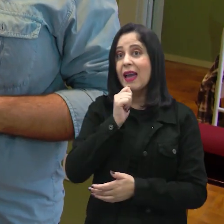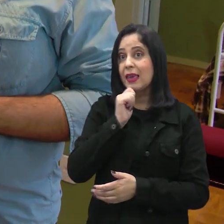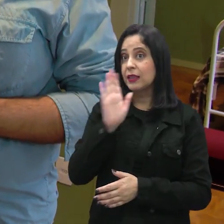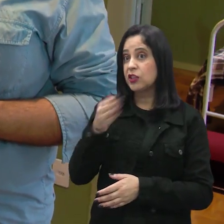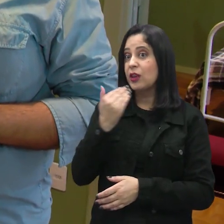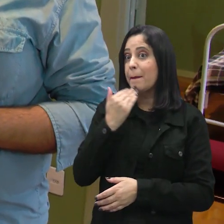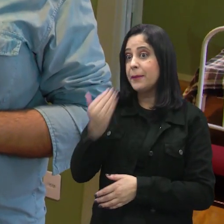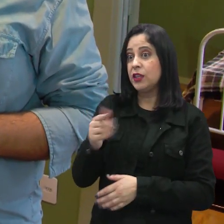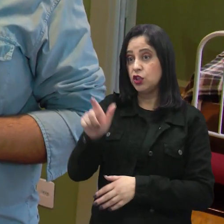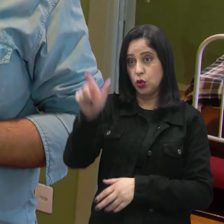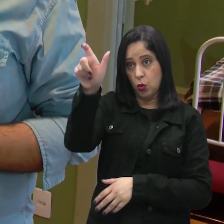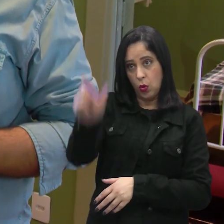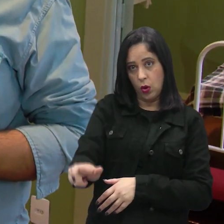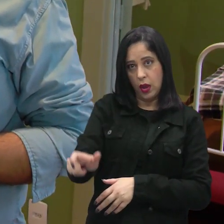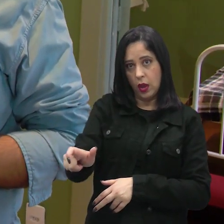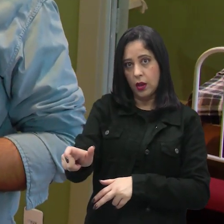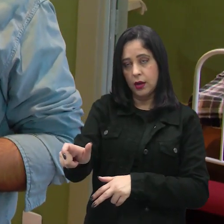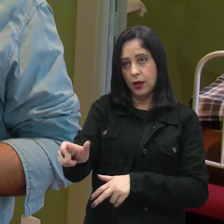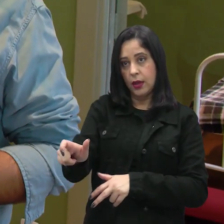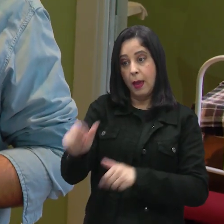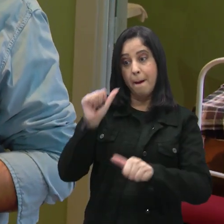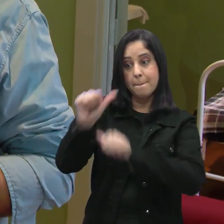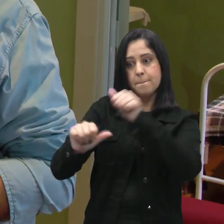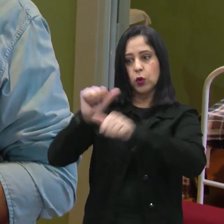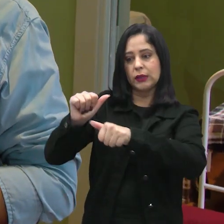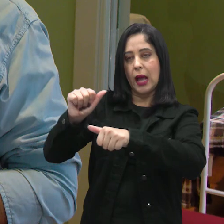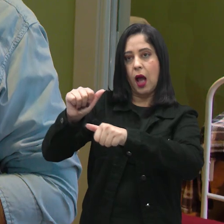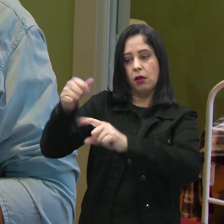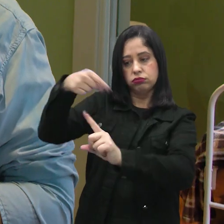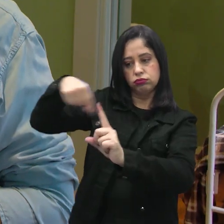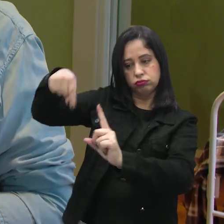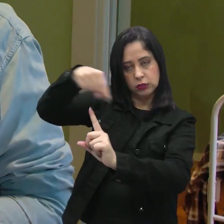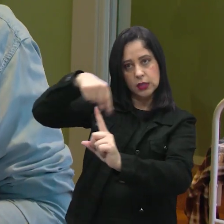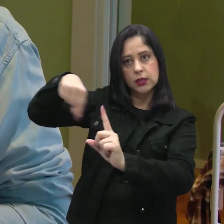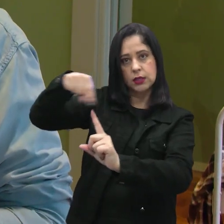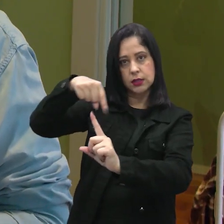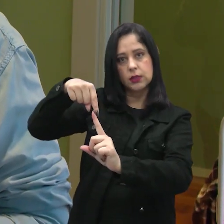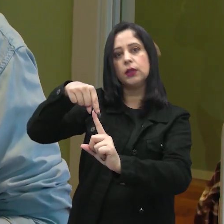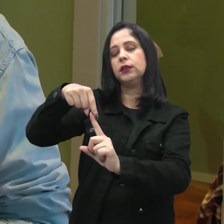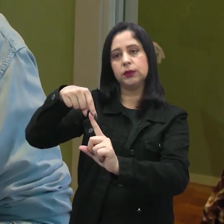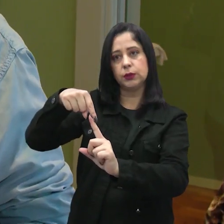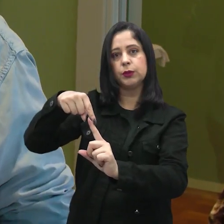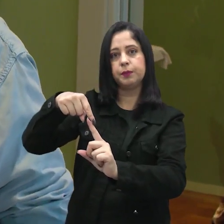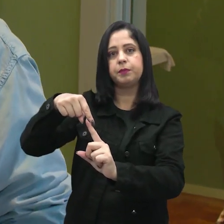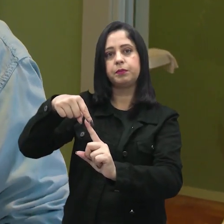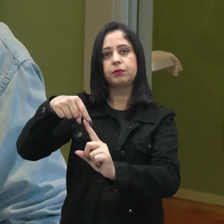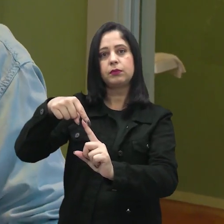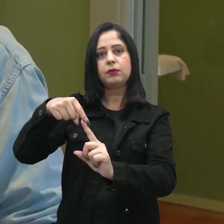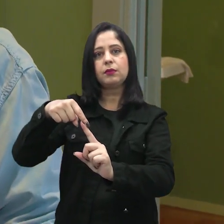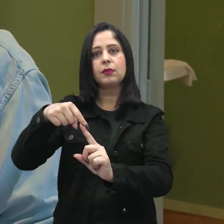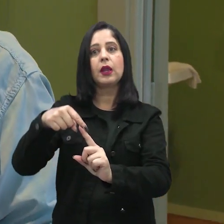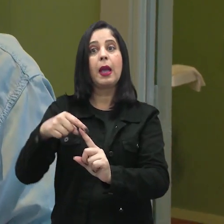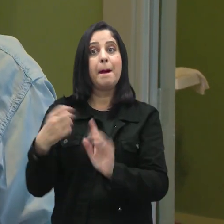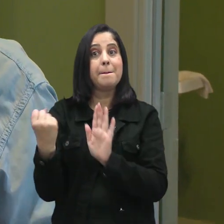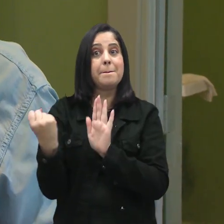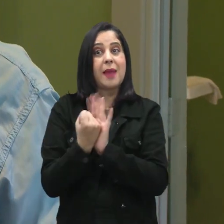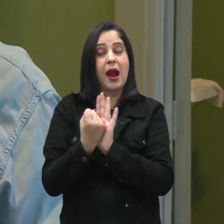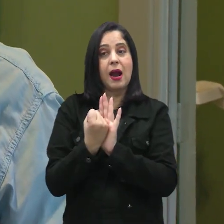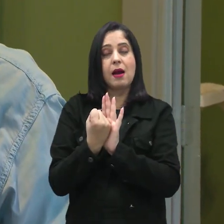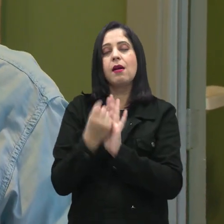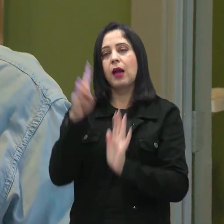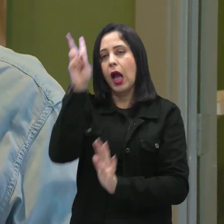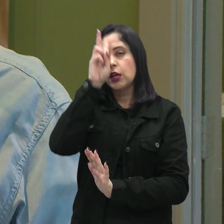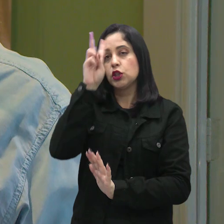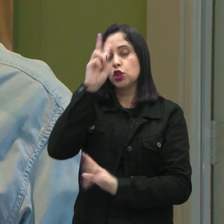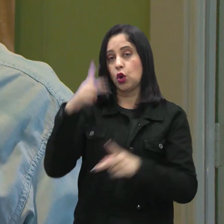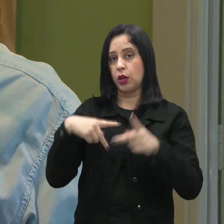aberta oficialmente em 1964, aqui mesmo em São José dos Campos, no prédio Castejon, muito próximo aqui da região, que marca também